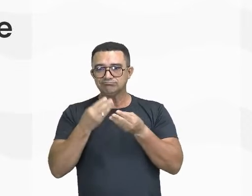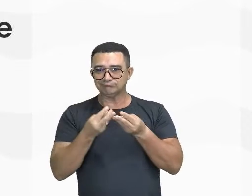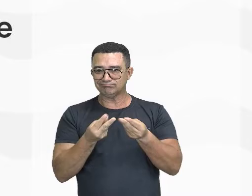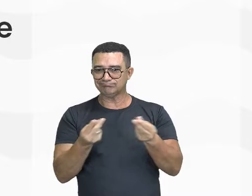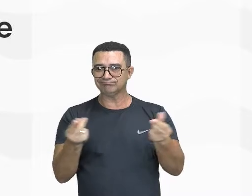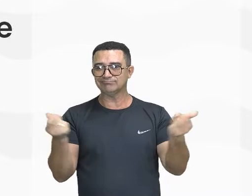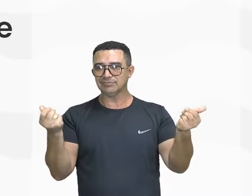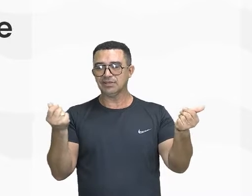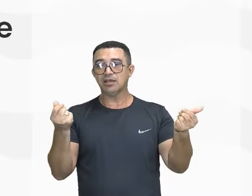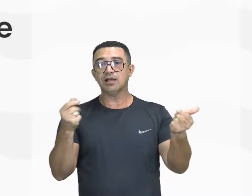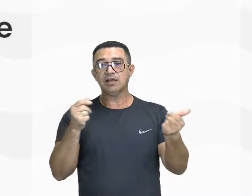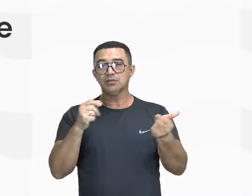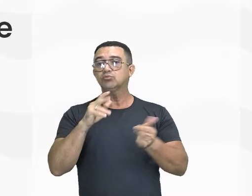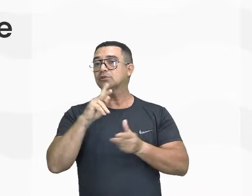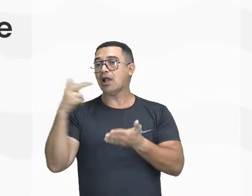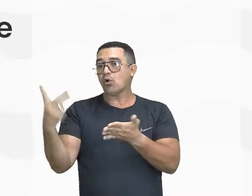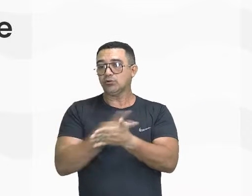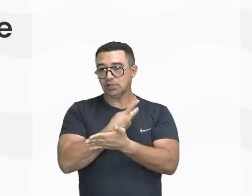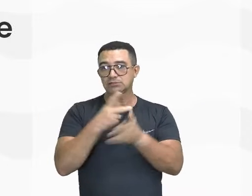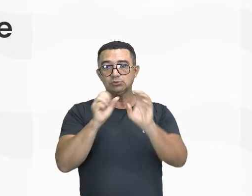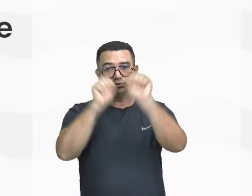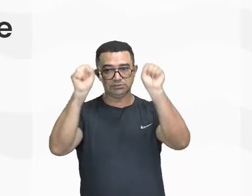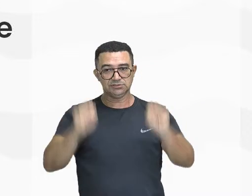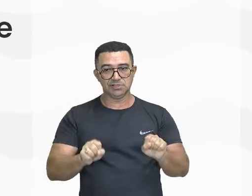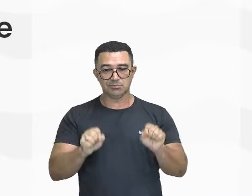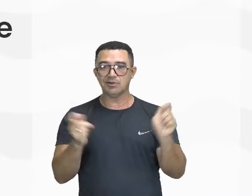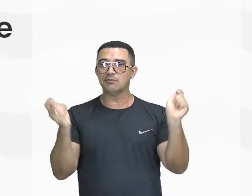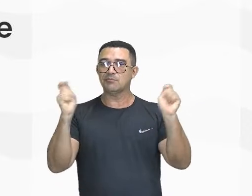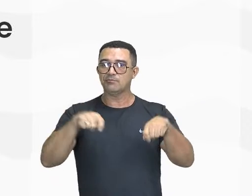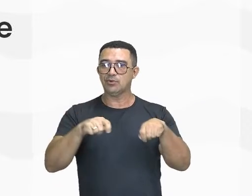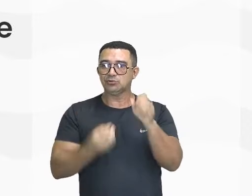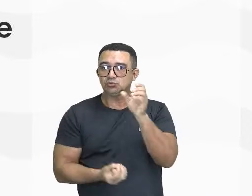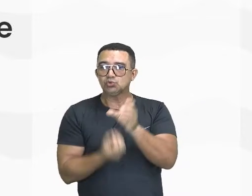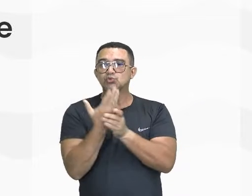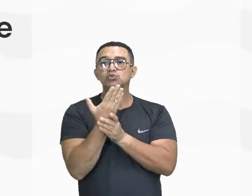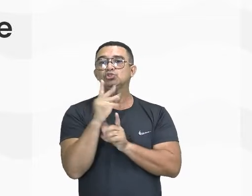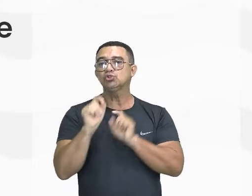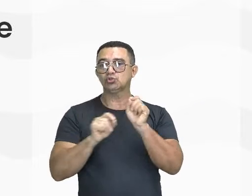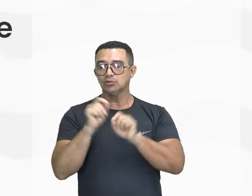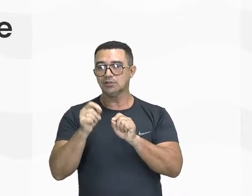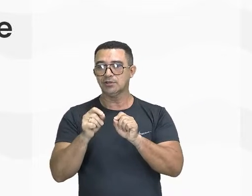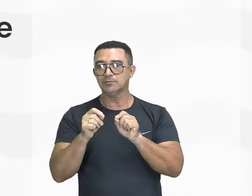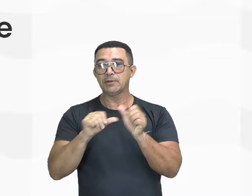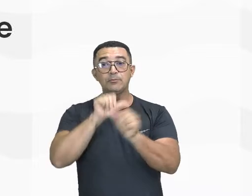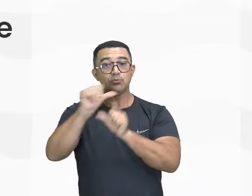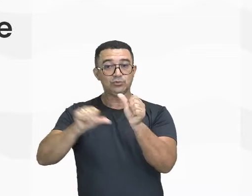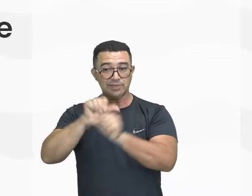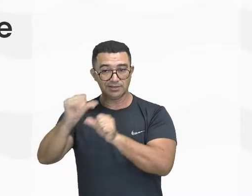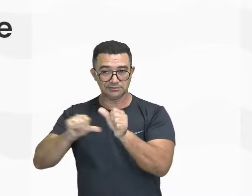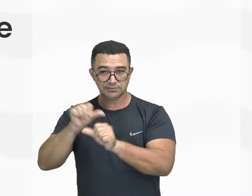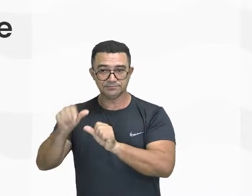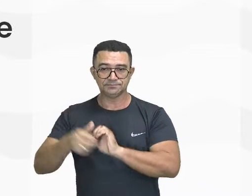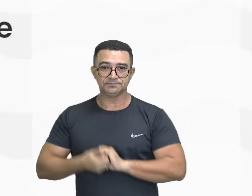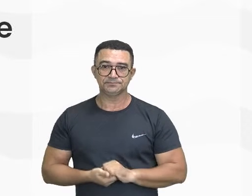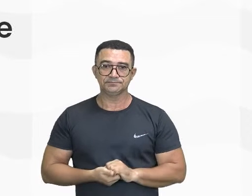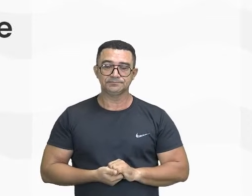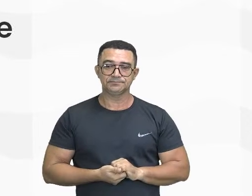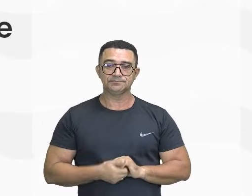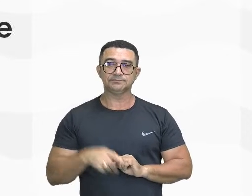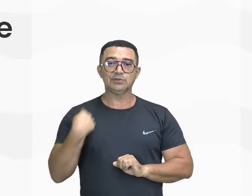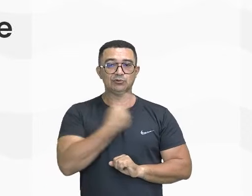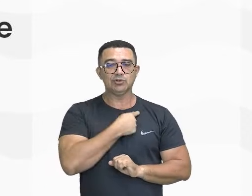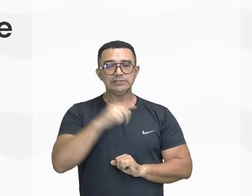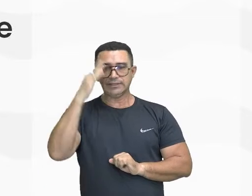Uma perturbação no sistema pode acarretar um efeito nas componentes associadas. Então, nós vamos